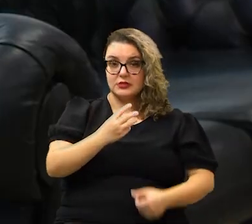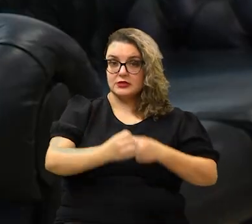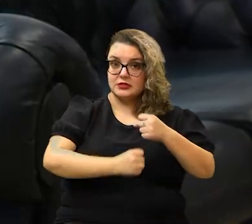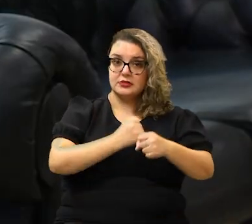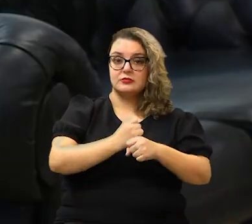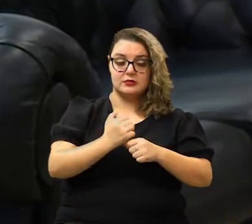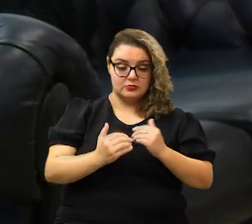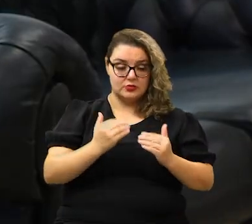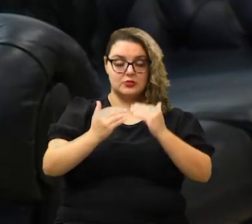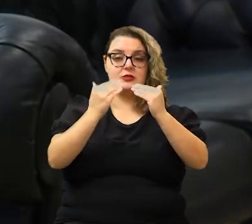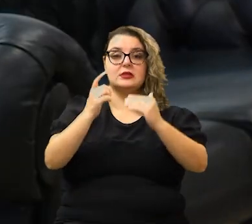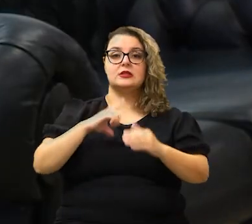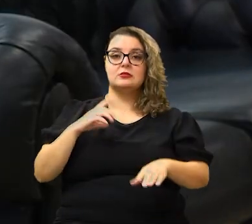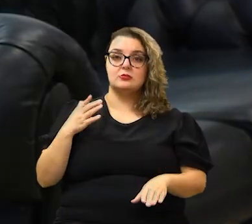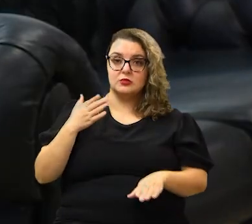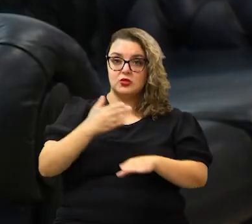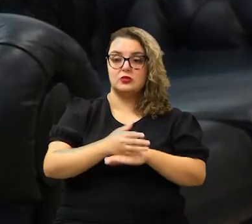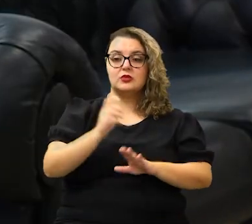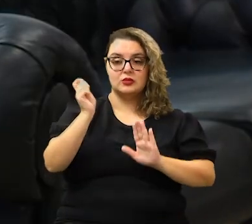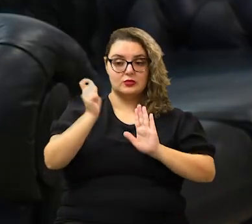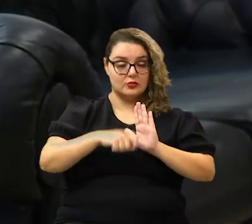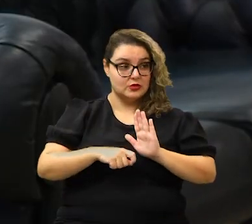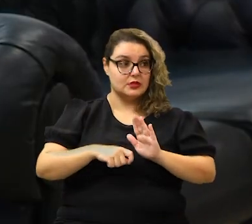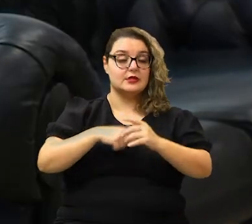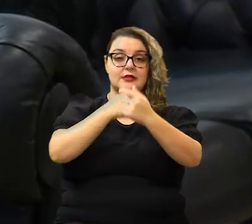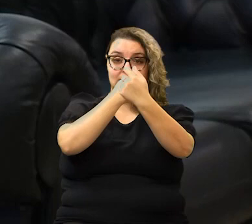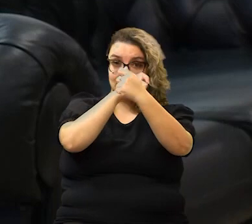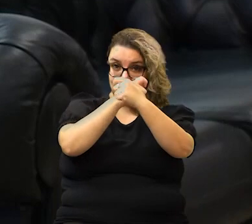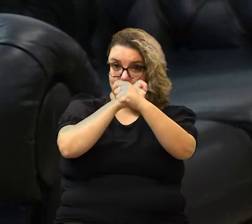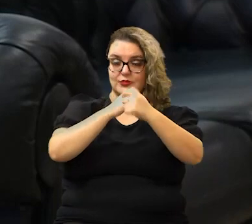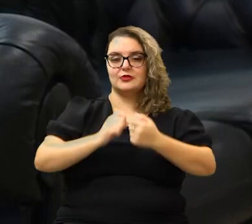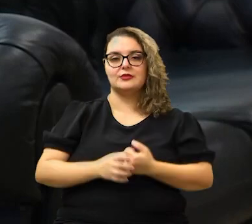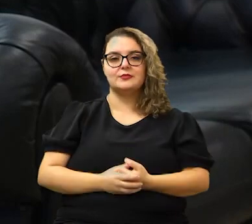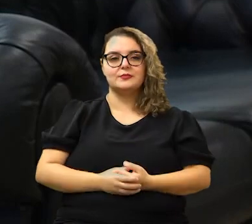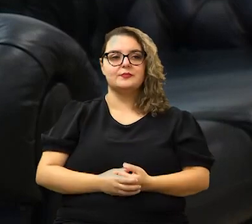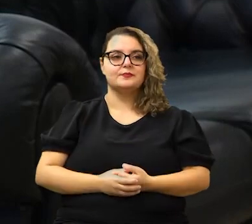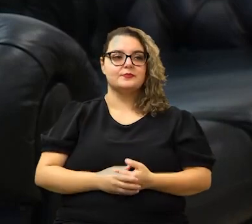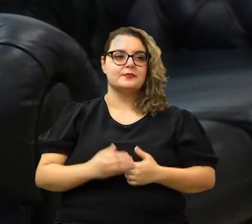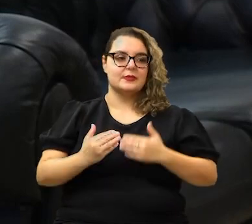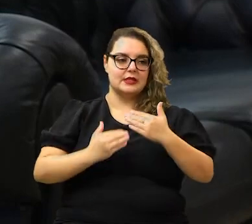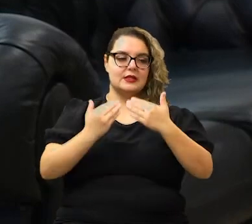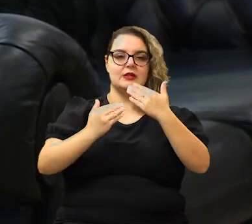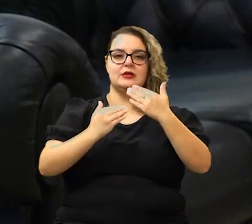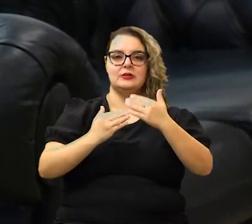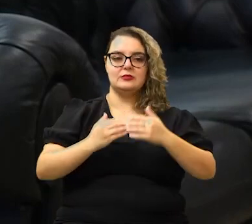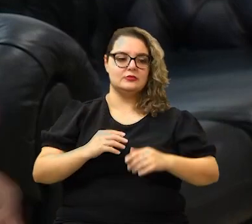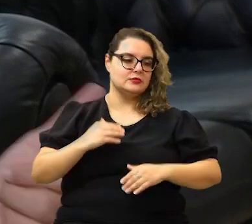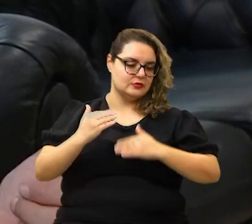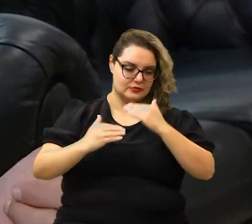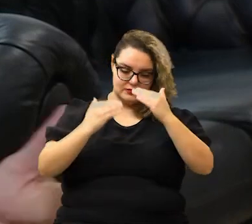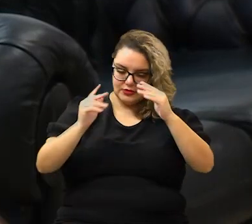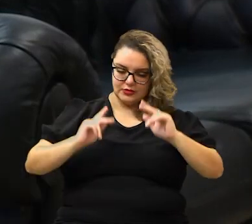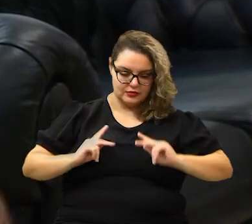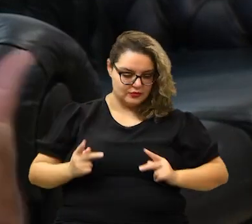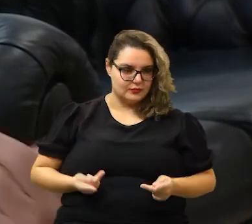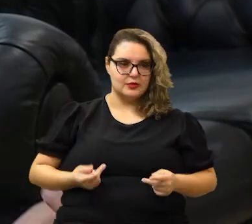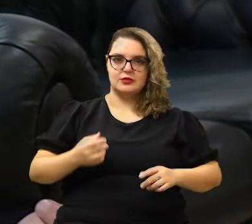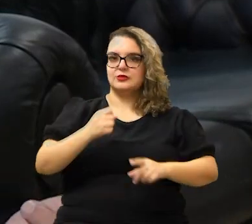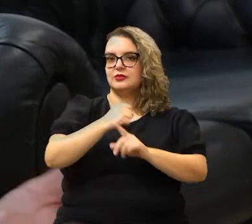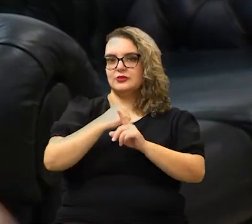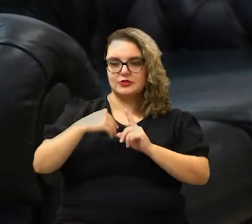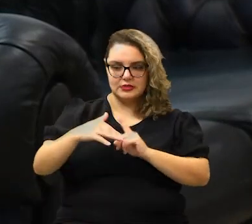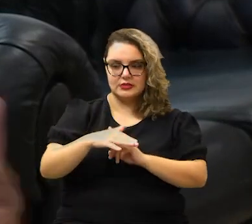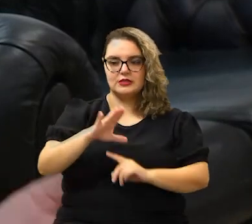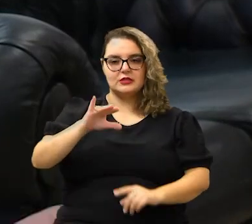seu processo de desenvolvimento, teve uma participação efetiva da PUC, né, na contribuição para o desenvolvimento humano,